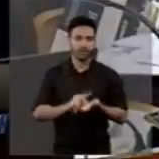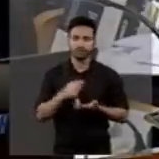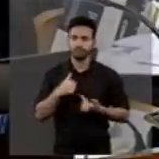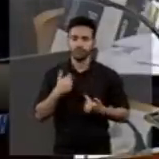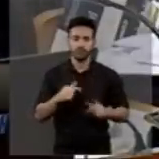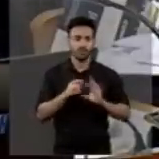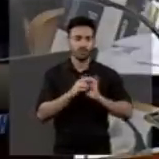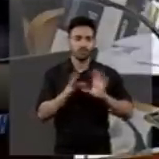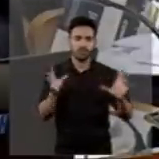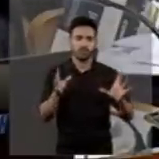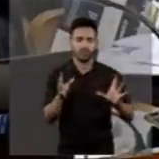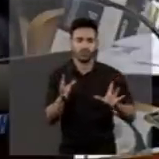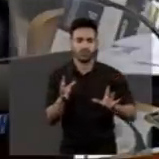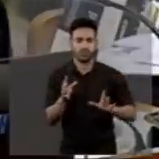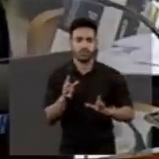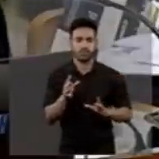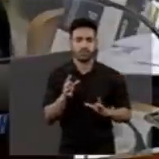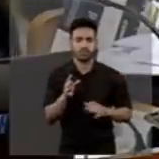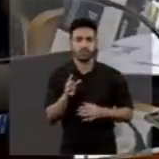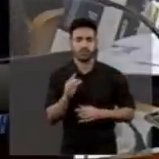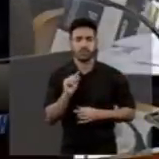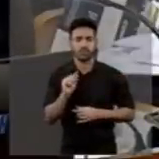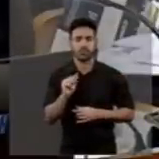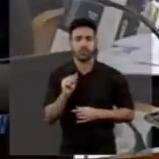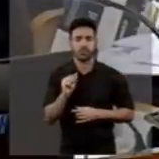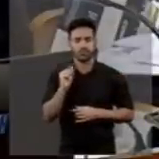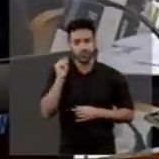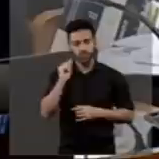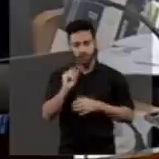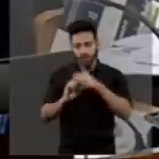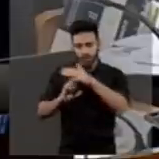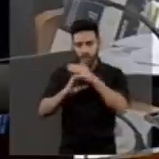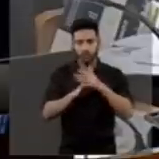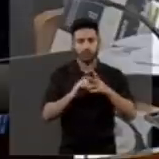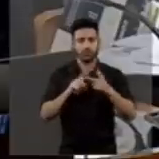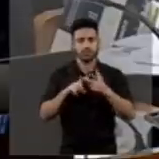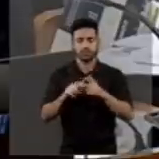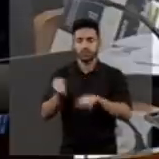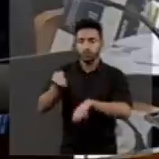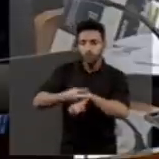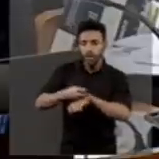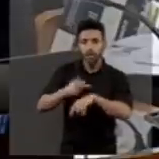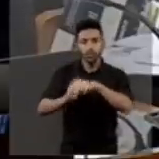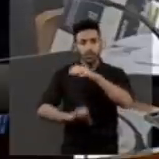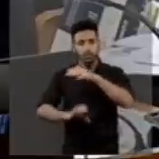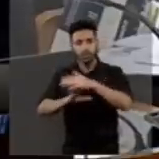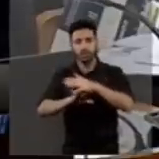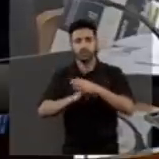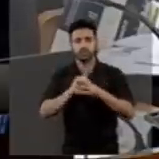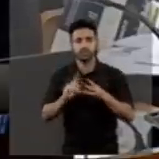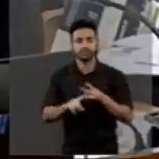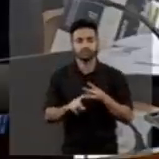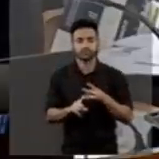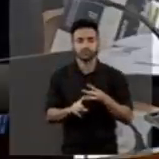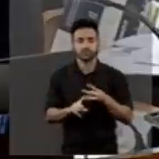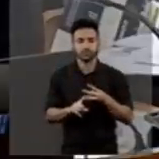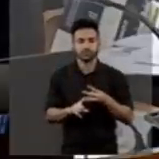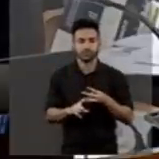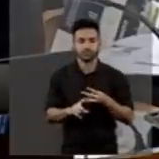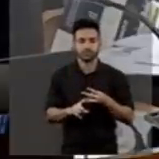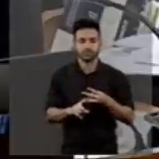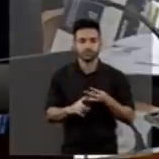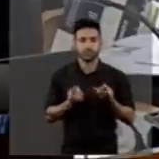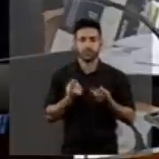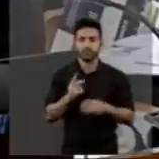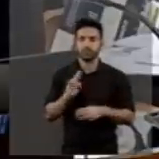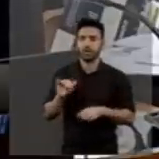que eventualmente o contribuinte, a empresa, os empregos que a empresa gera, fiquem a esperar